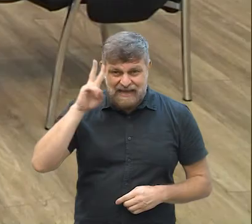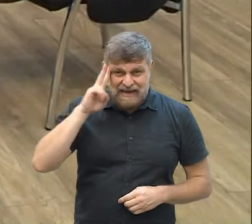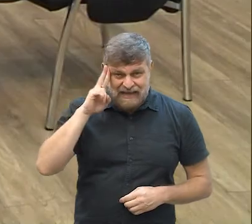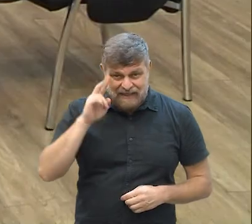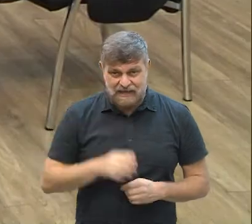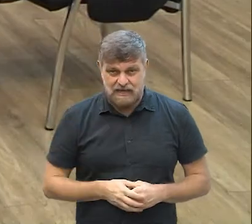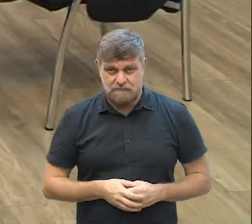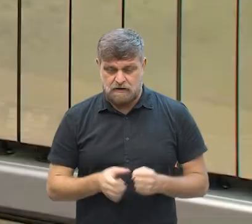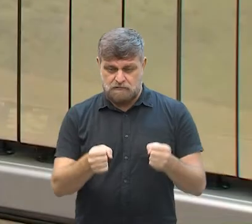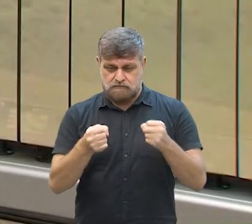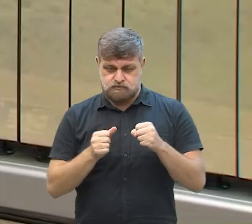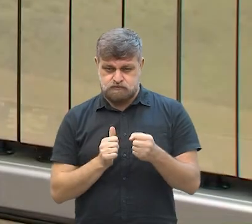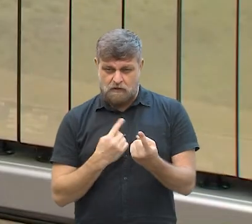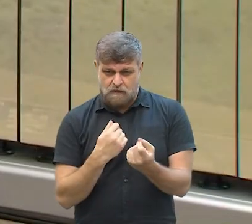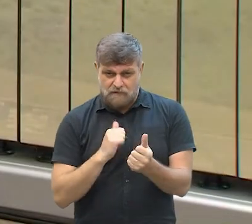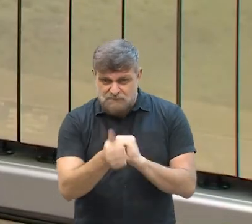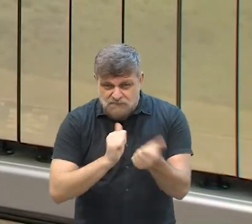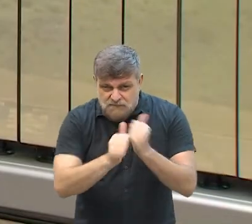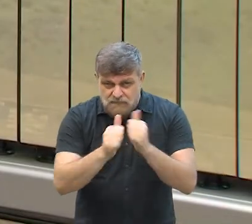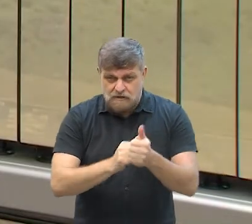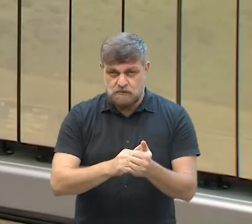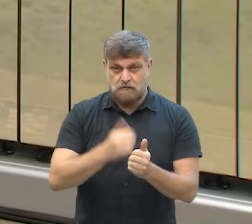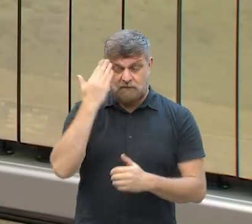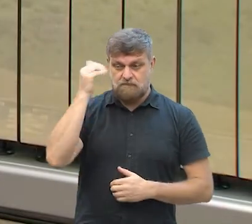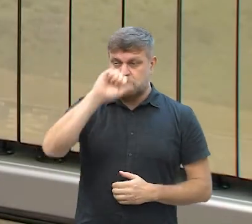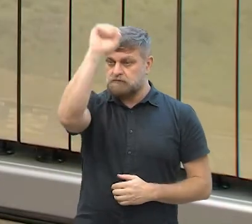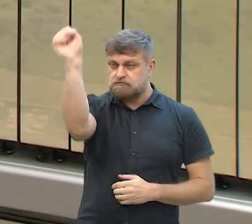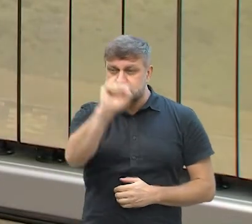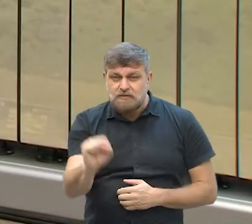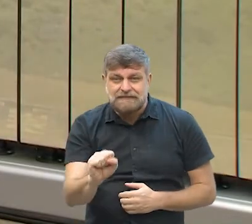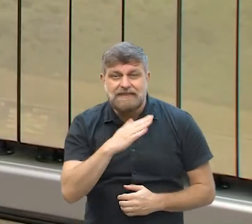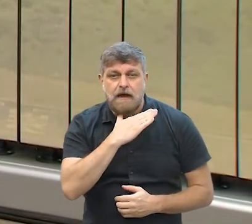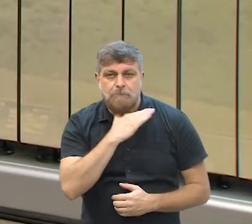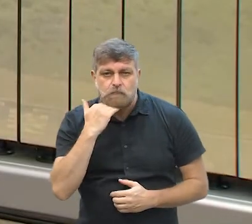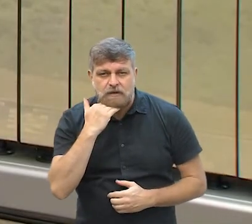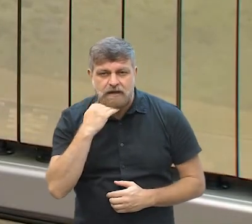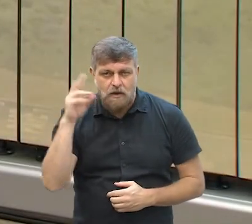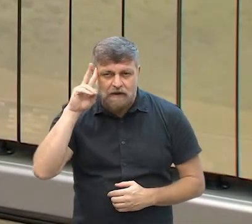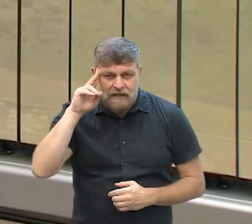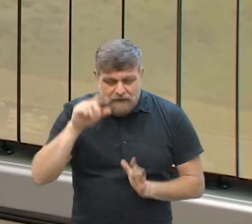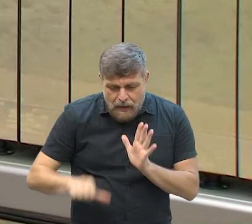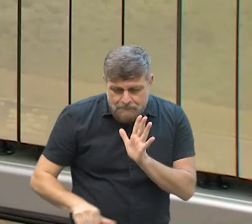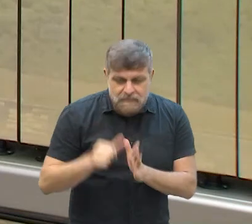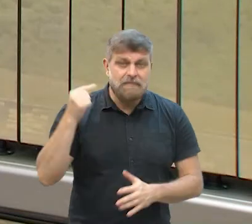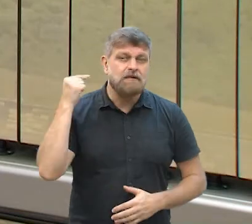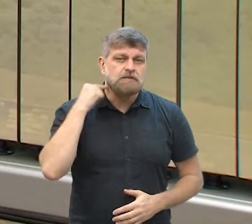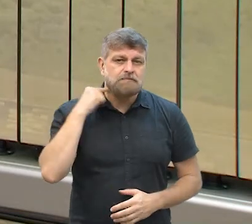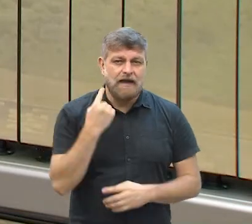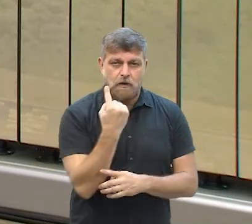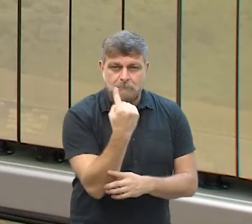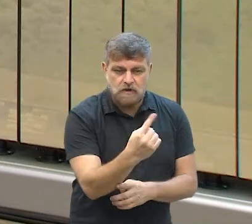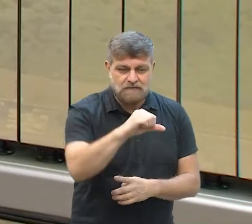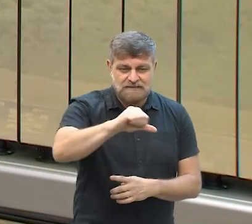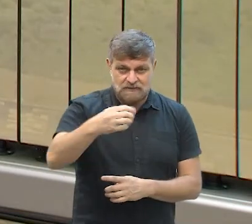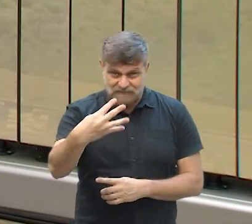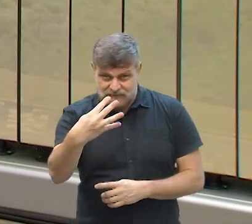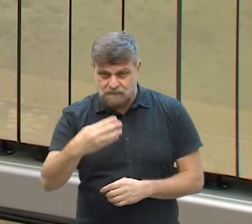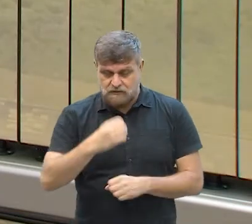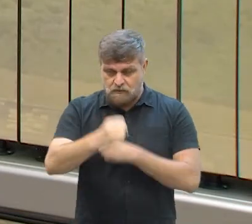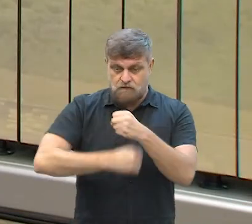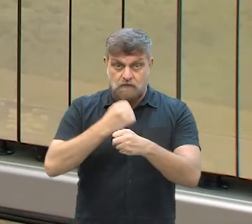Ayrton Senna. Quando o Ayrton Senna faleceu, né, eu lembro que era 1º de maio, quando ele faleceu, de